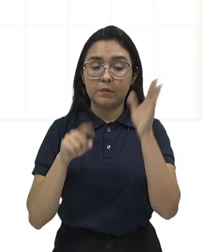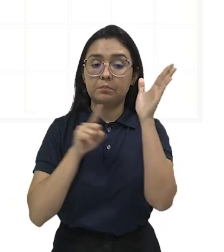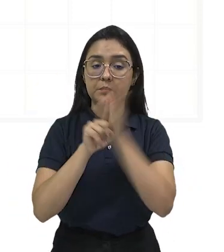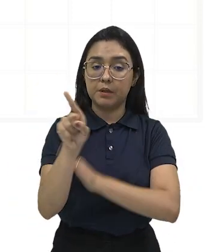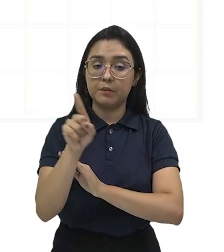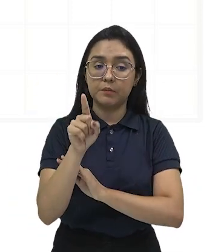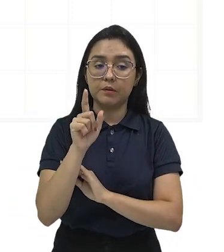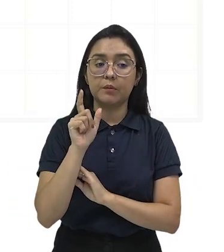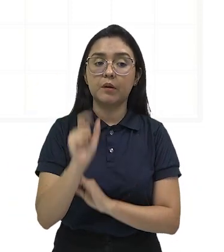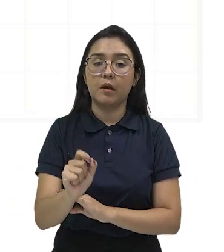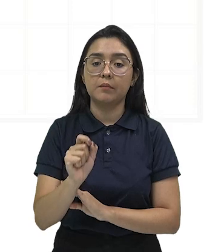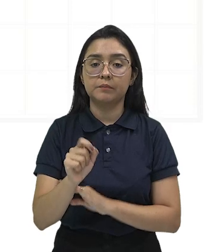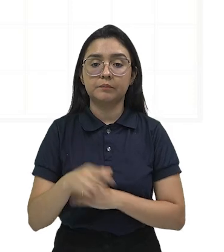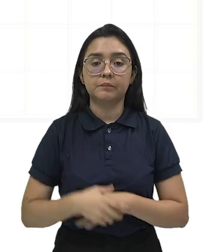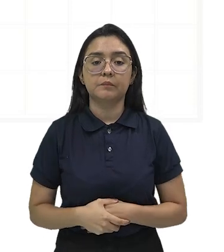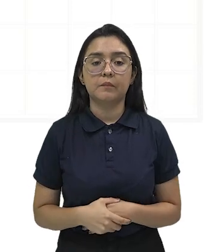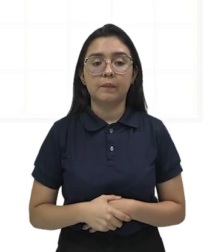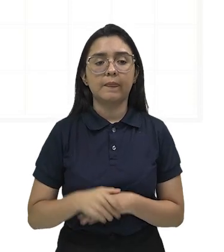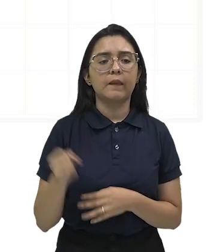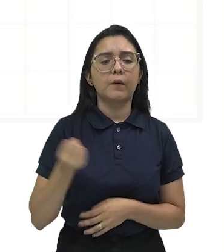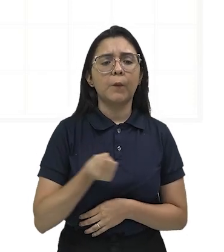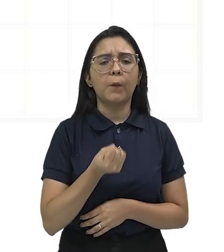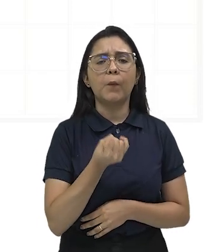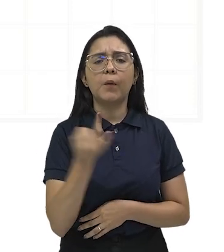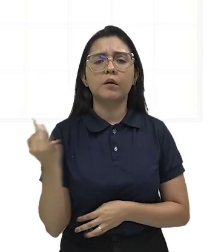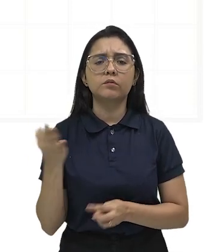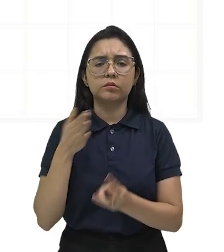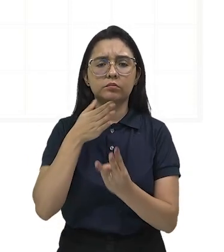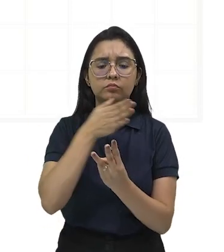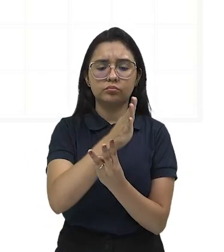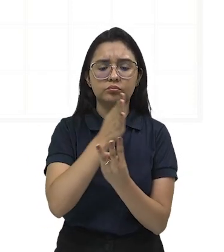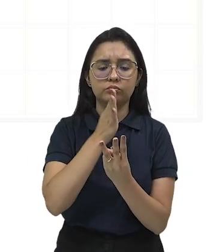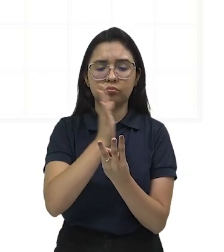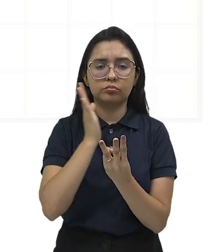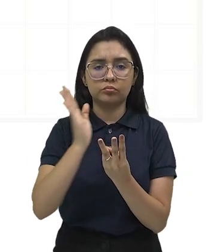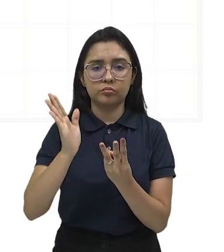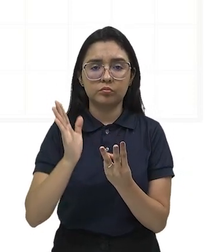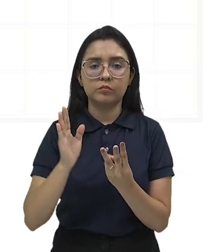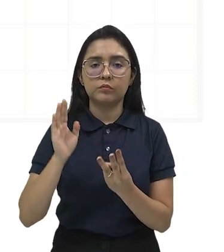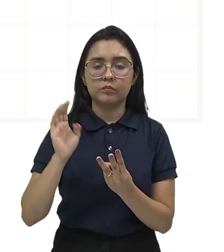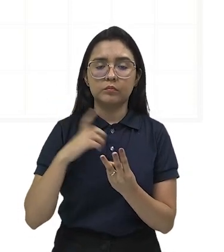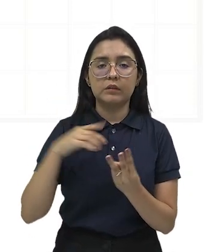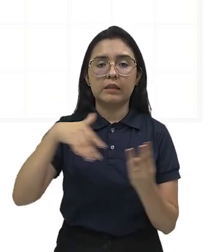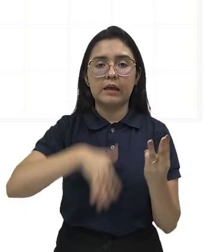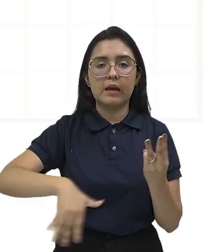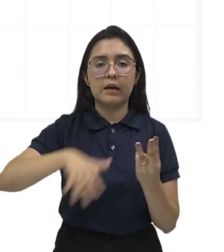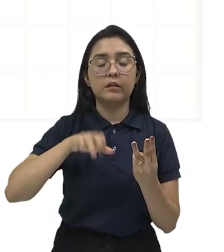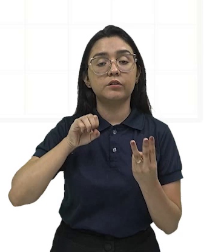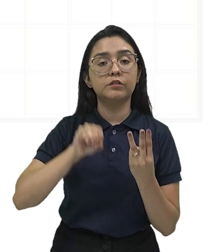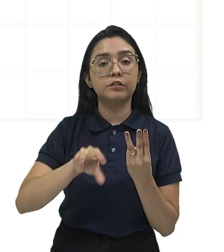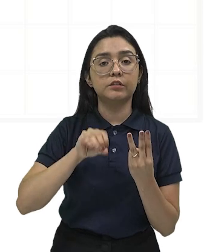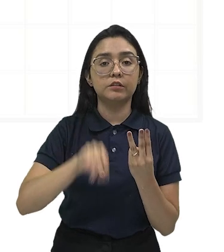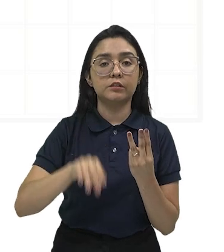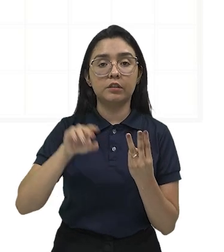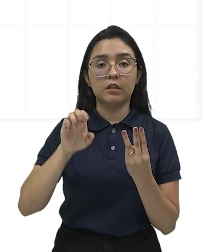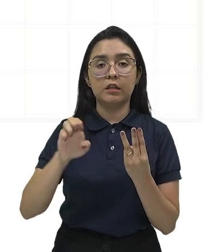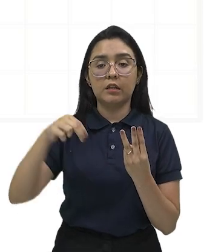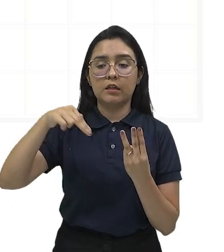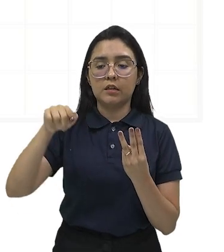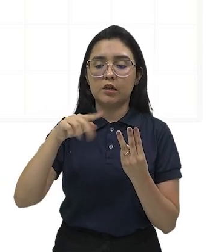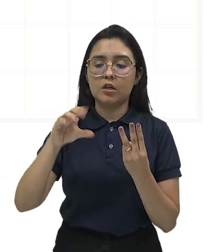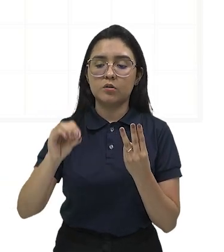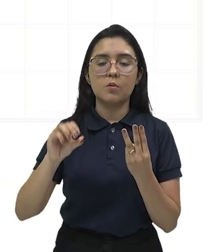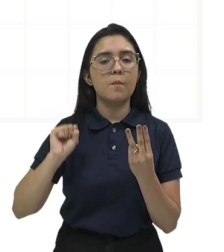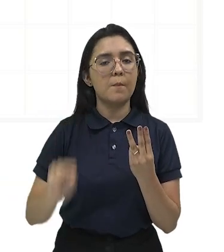sendo feita é, ó, quantos caminhos diferentes na educação